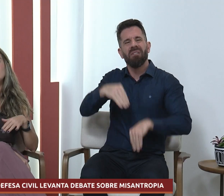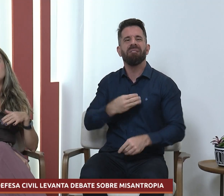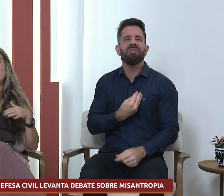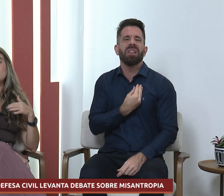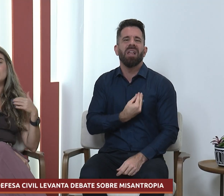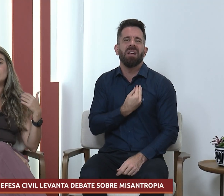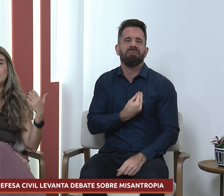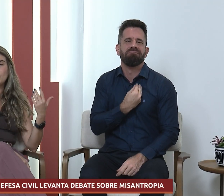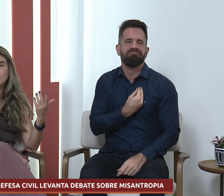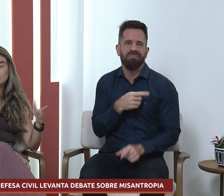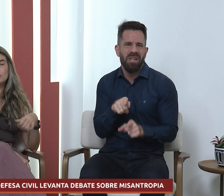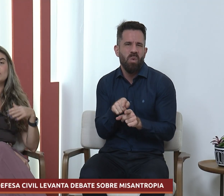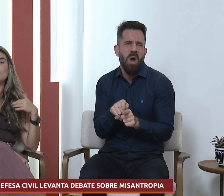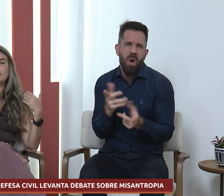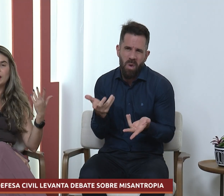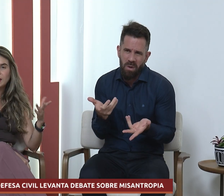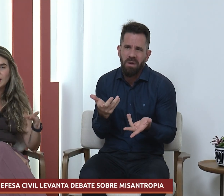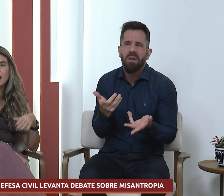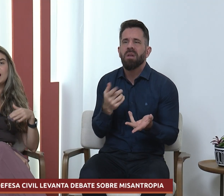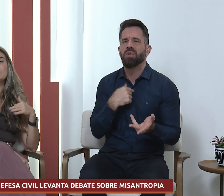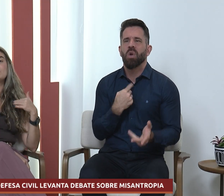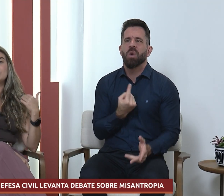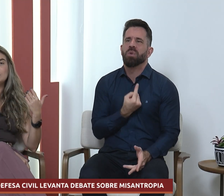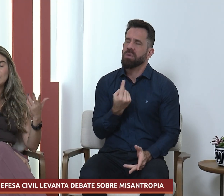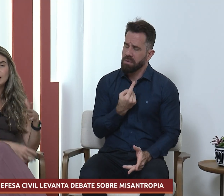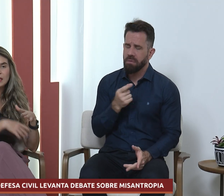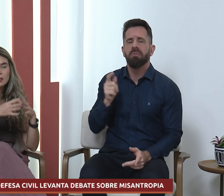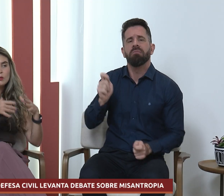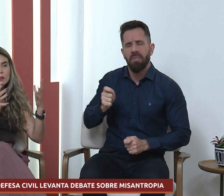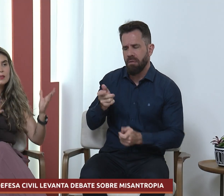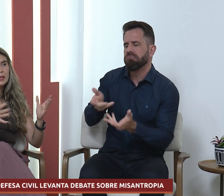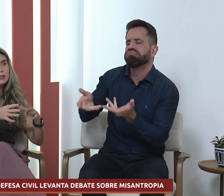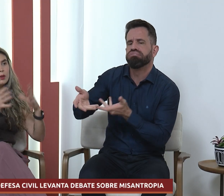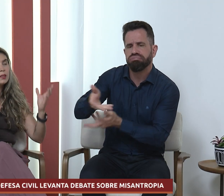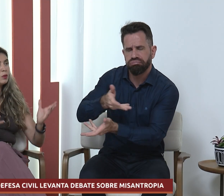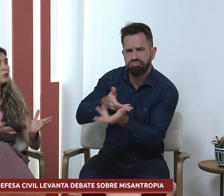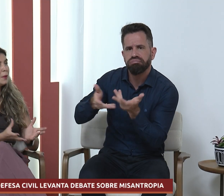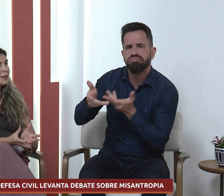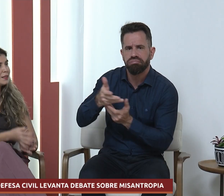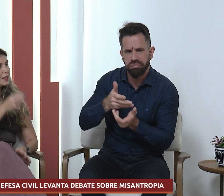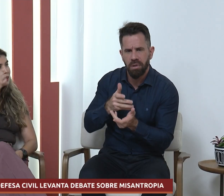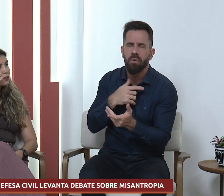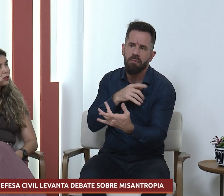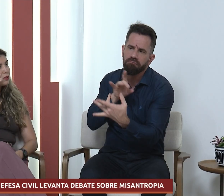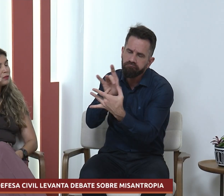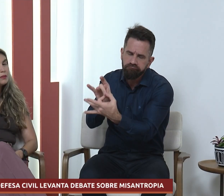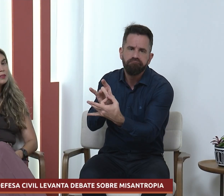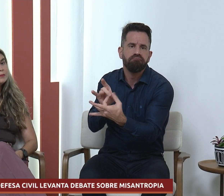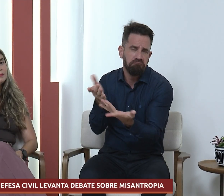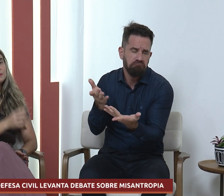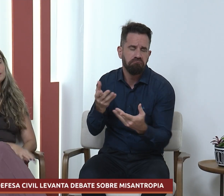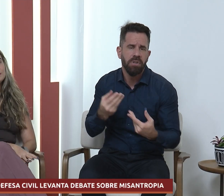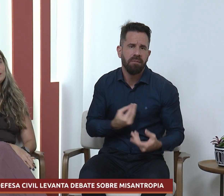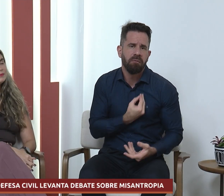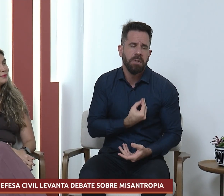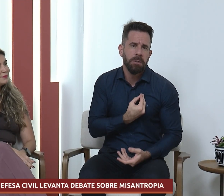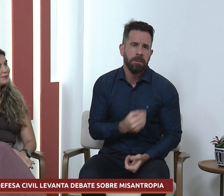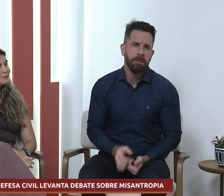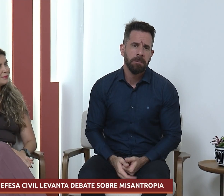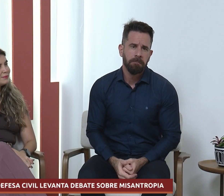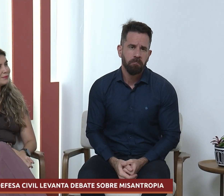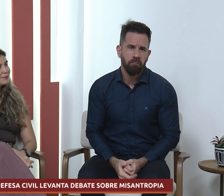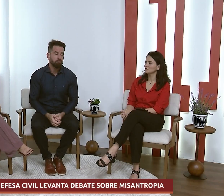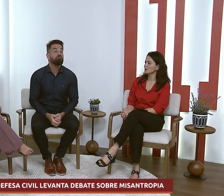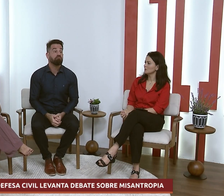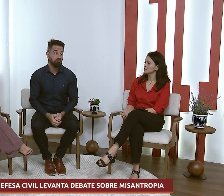interpessoal, né, de ter conexões de solidariedade, essas coisas, essas conexões humanas, né, que a gente vive. Então, um